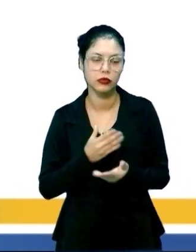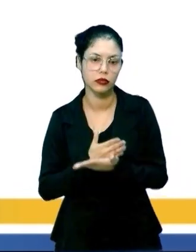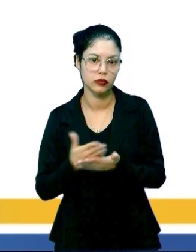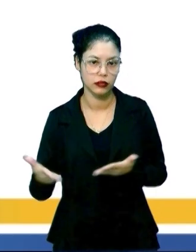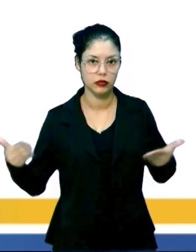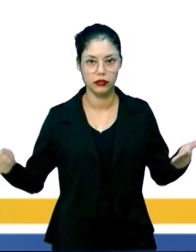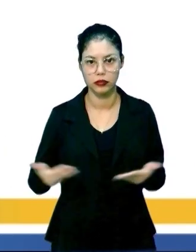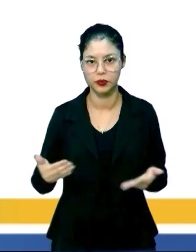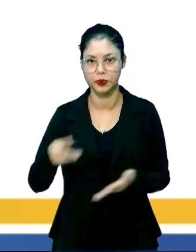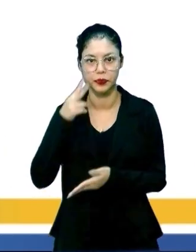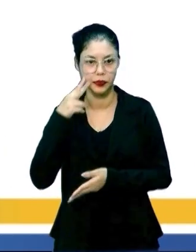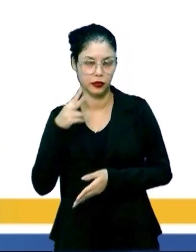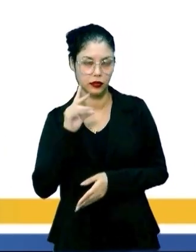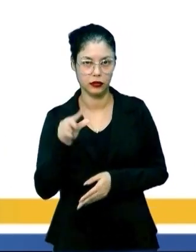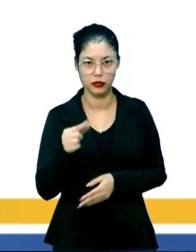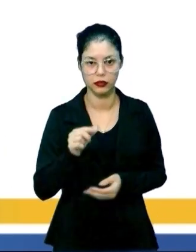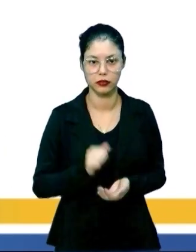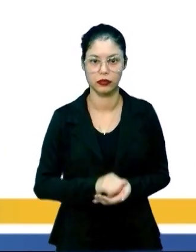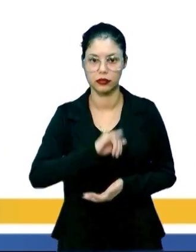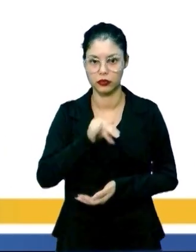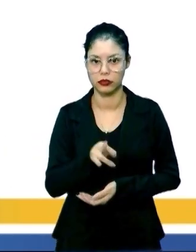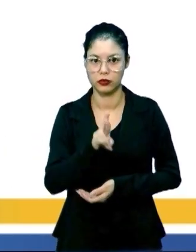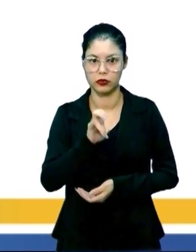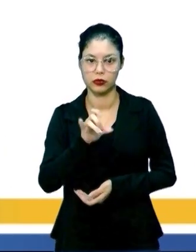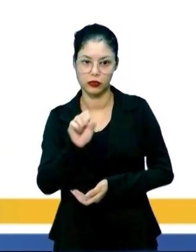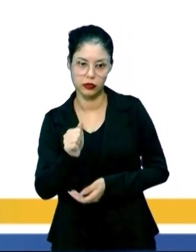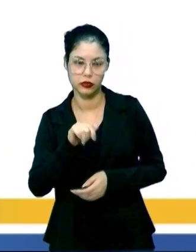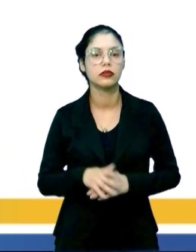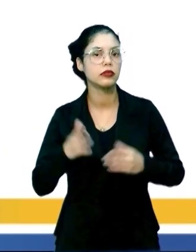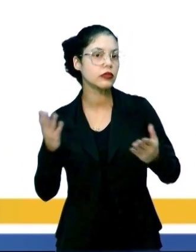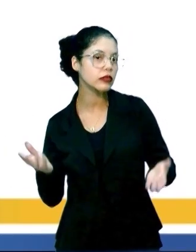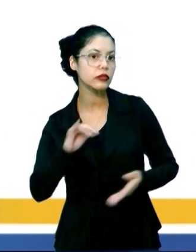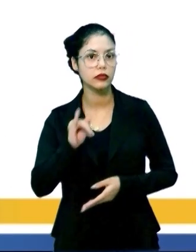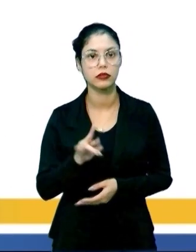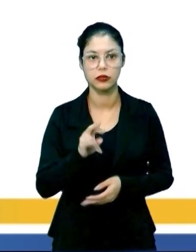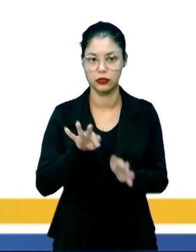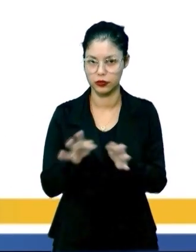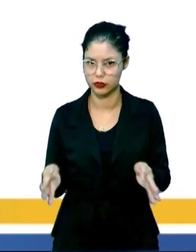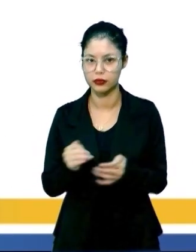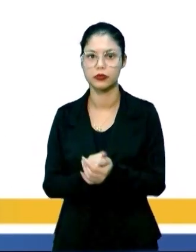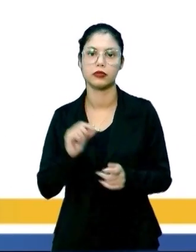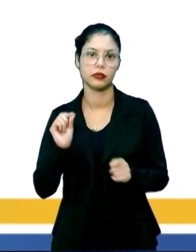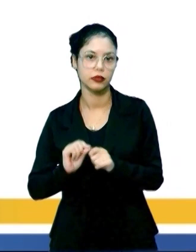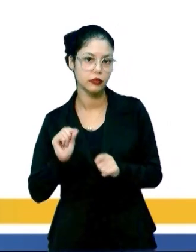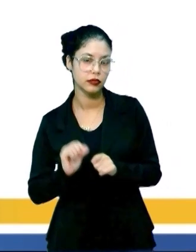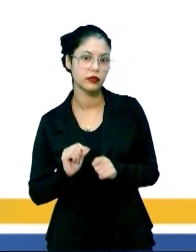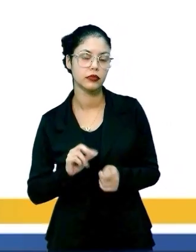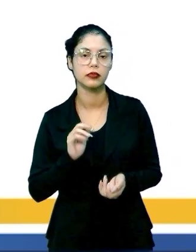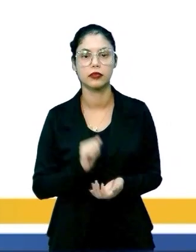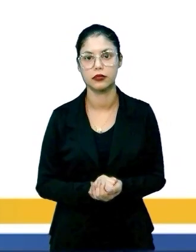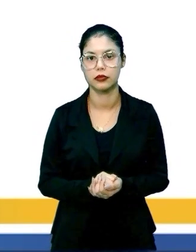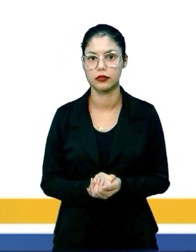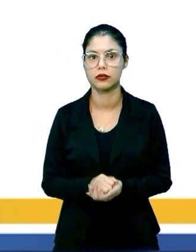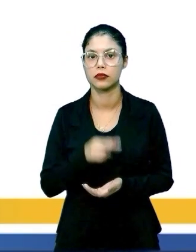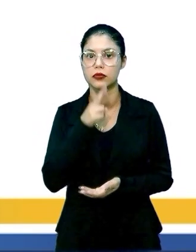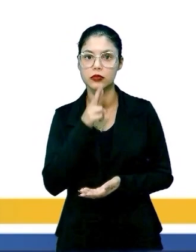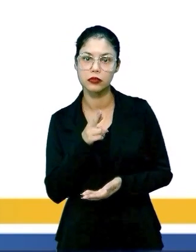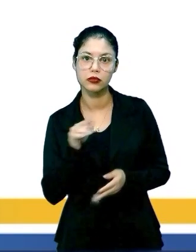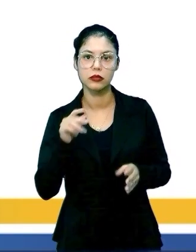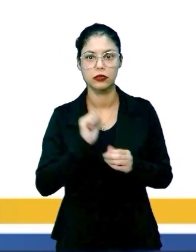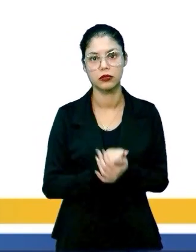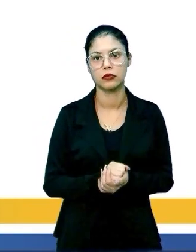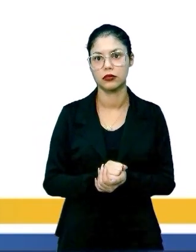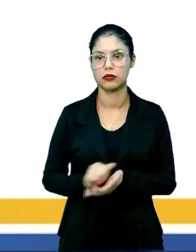agora, então, vendo um pouco de juros simples. Juros simples. Juros simples são uma